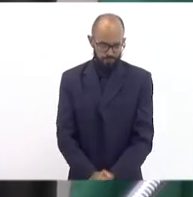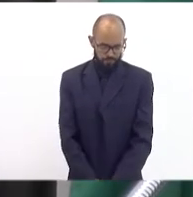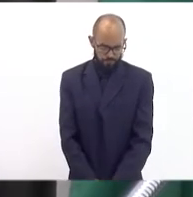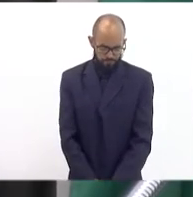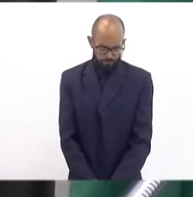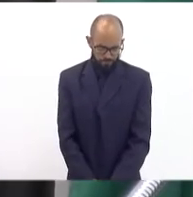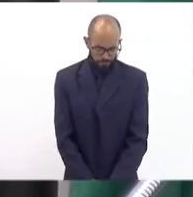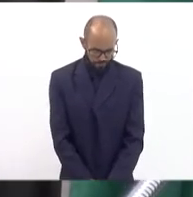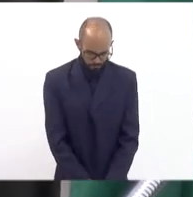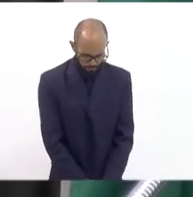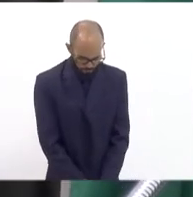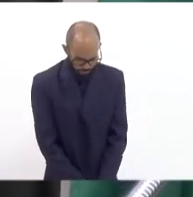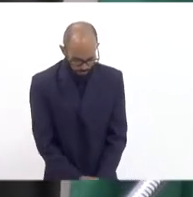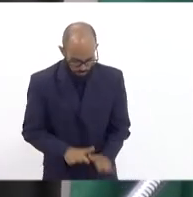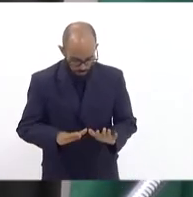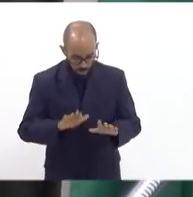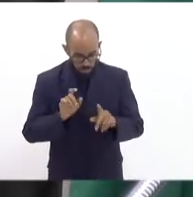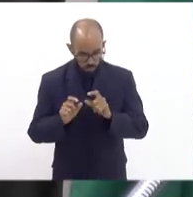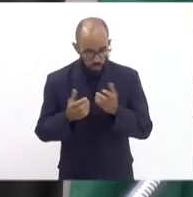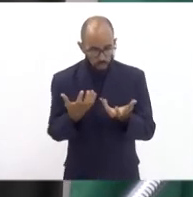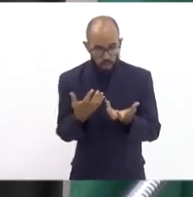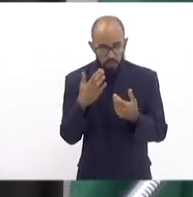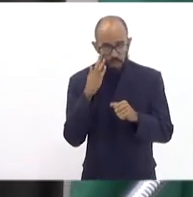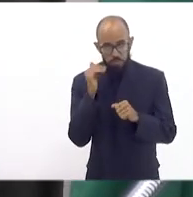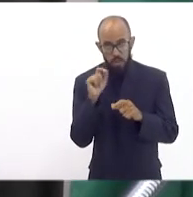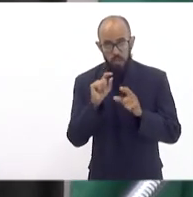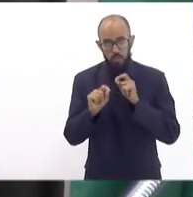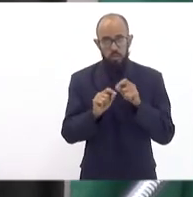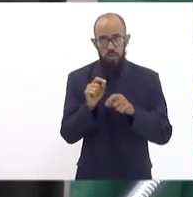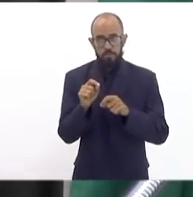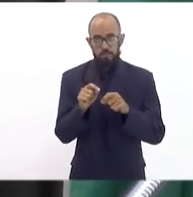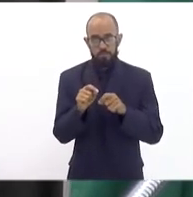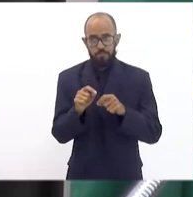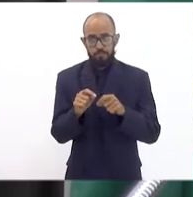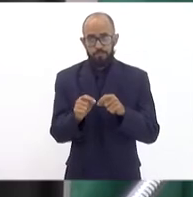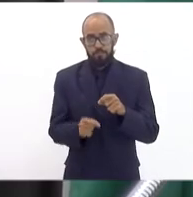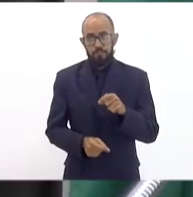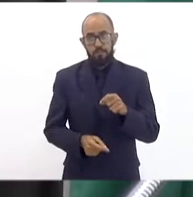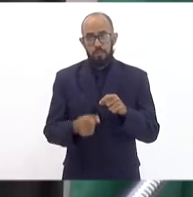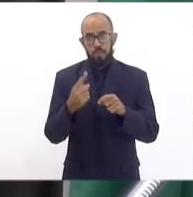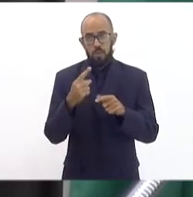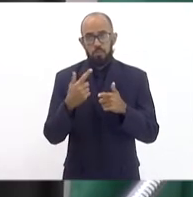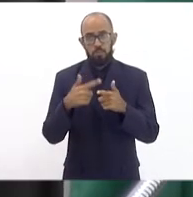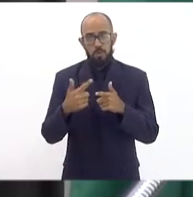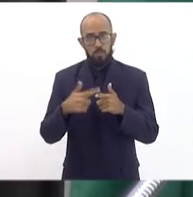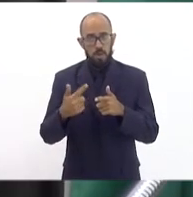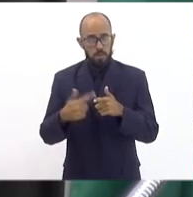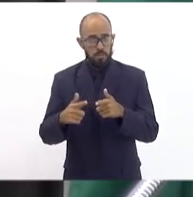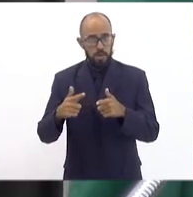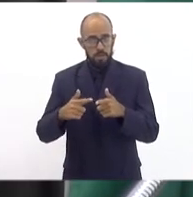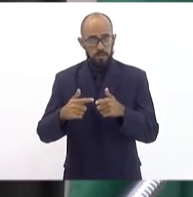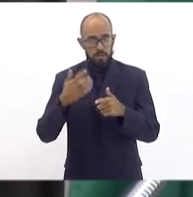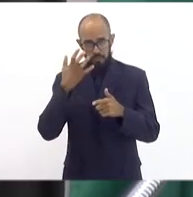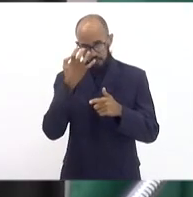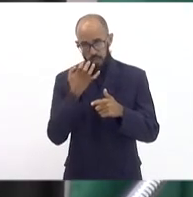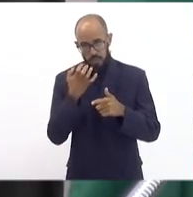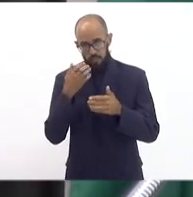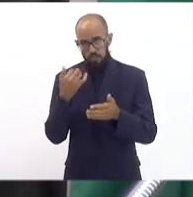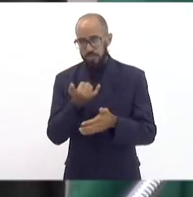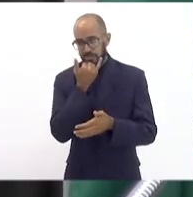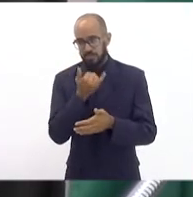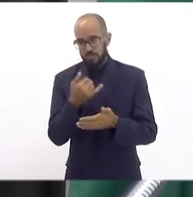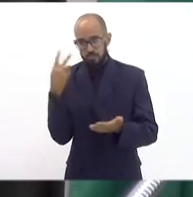que eu queria saber... Por exemplo, uma das causas dos acidentes ocorridos ao longo